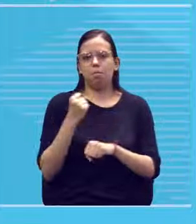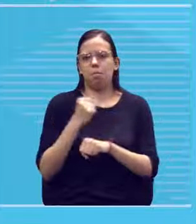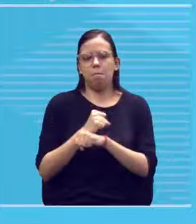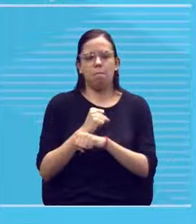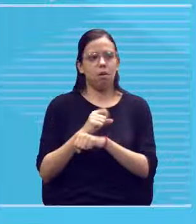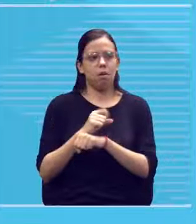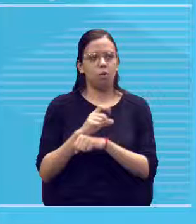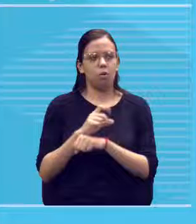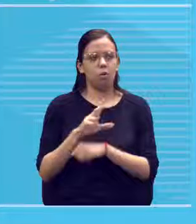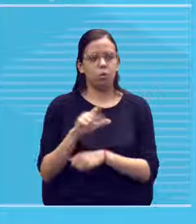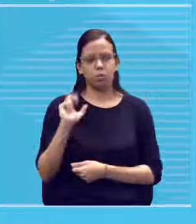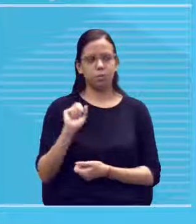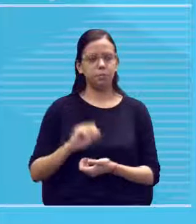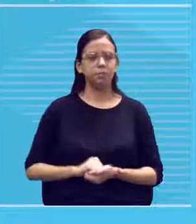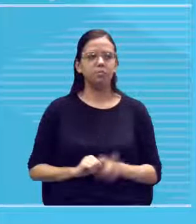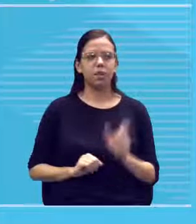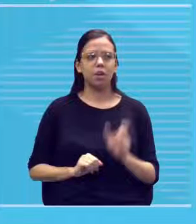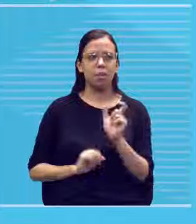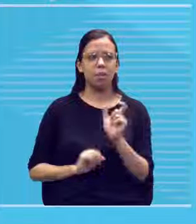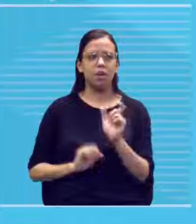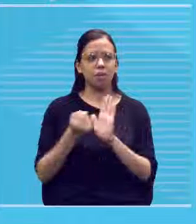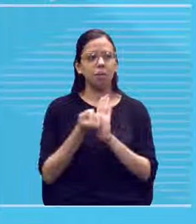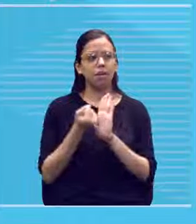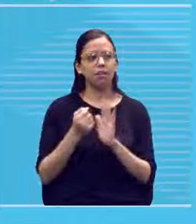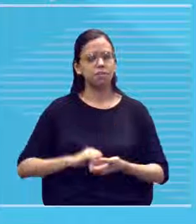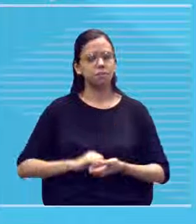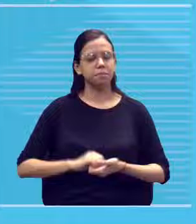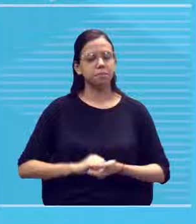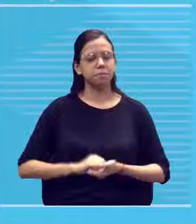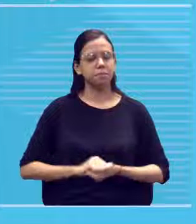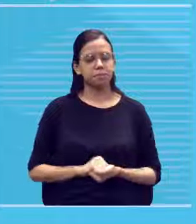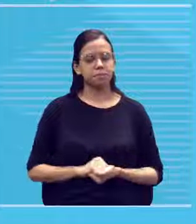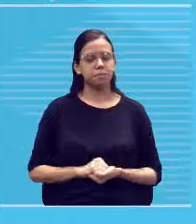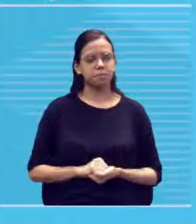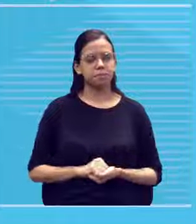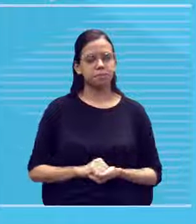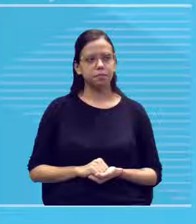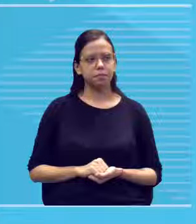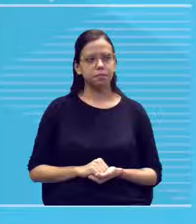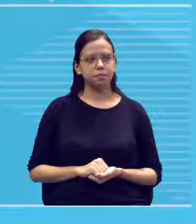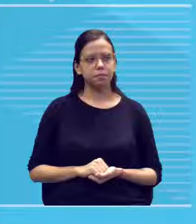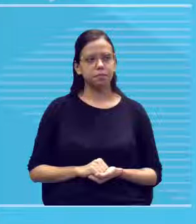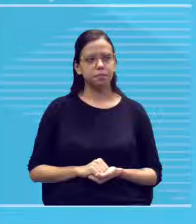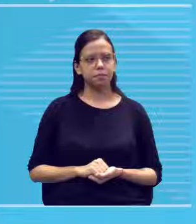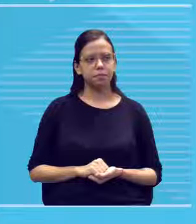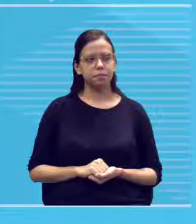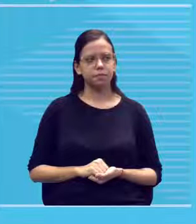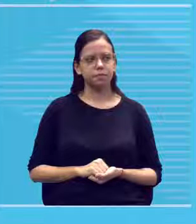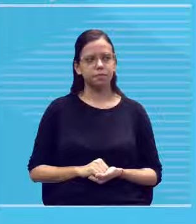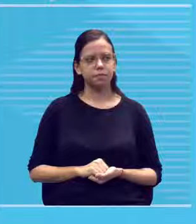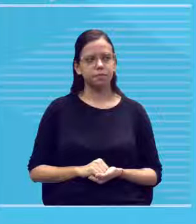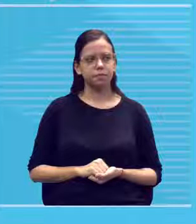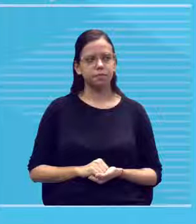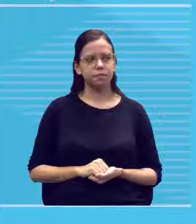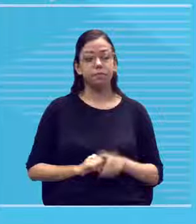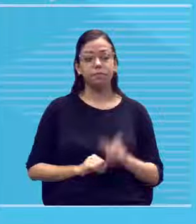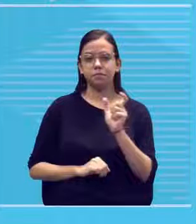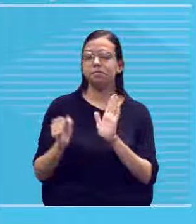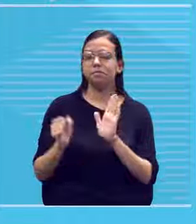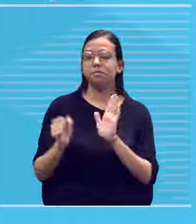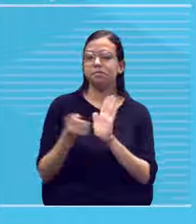parar e a palavra sublinhada na a palavra